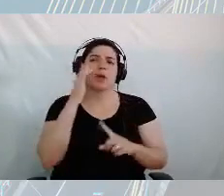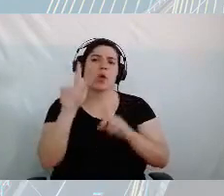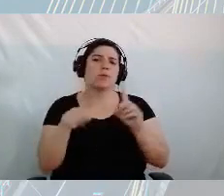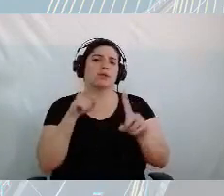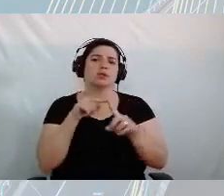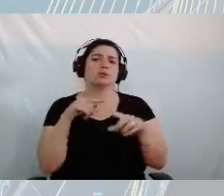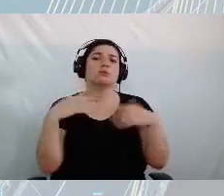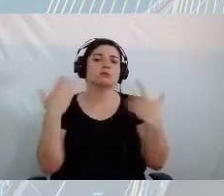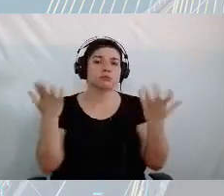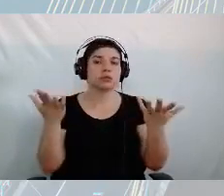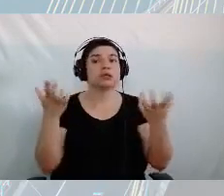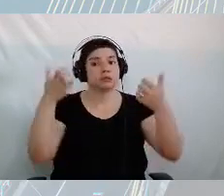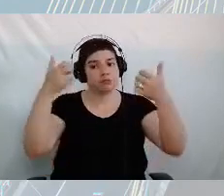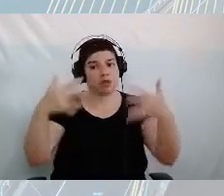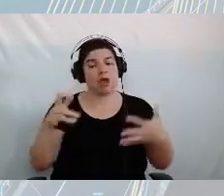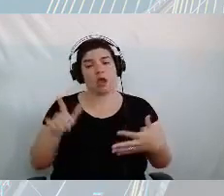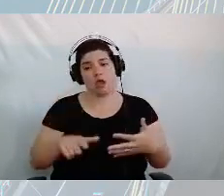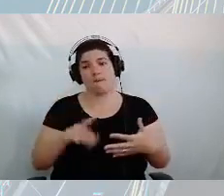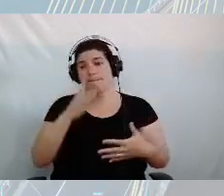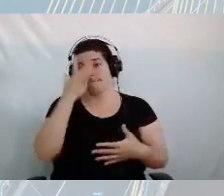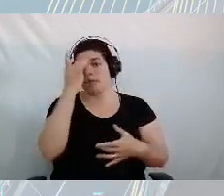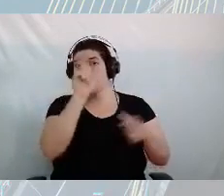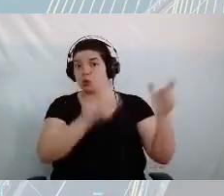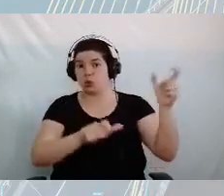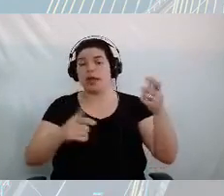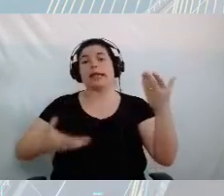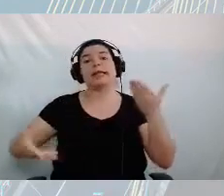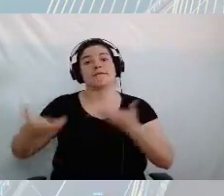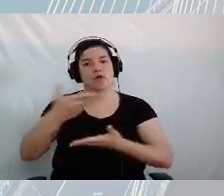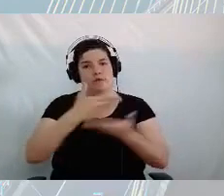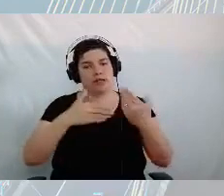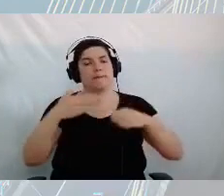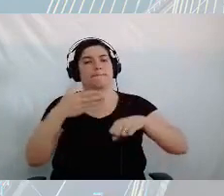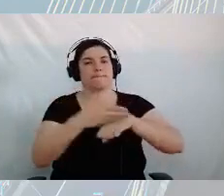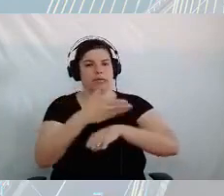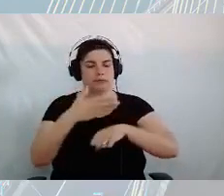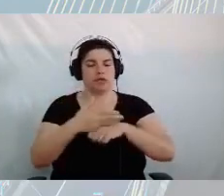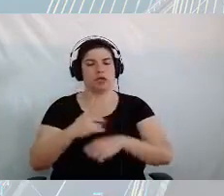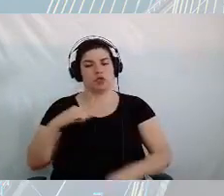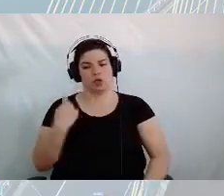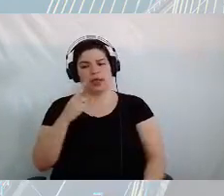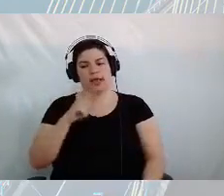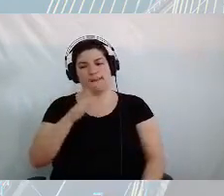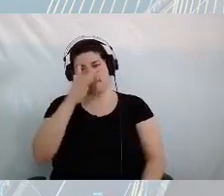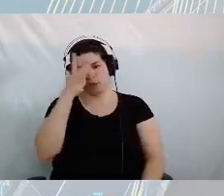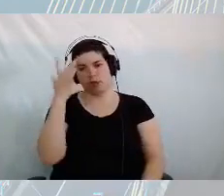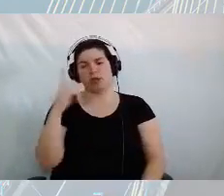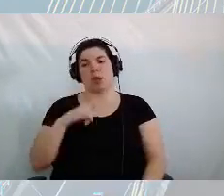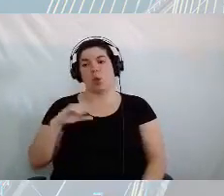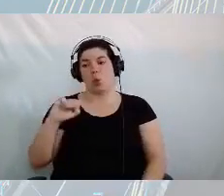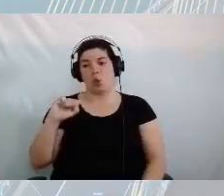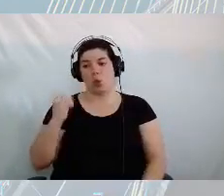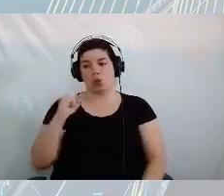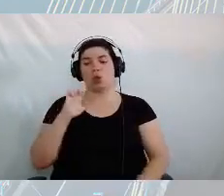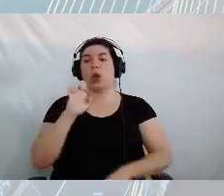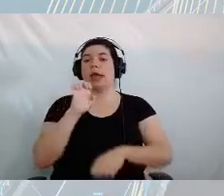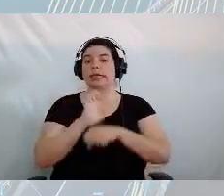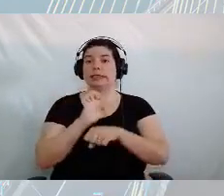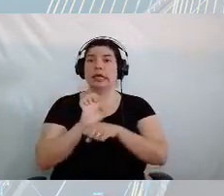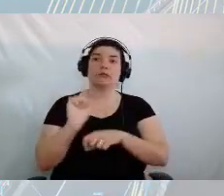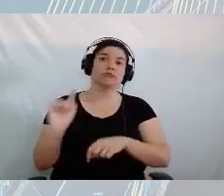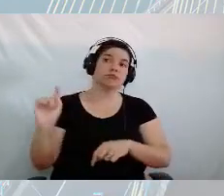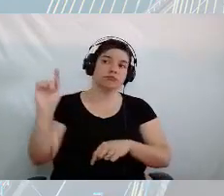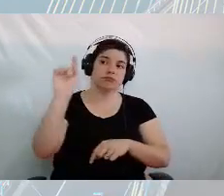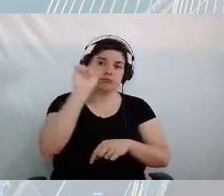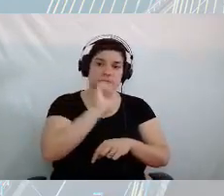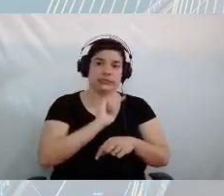Aqui vale falar sobre as pessoas envolvidas. Nós éramos pessoas espalhadas em 8 estados, atuando em 8